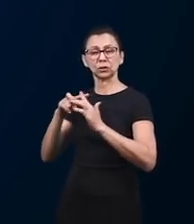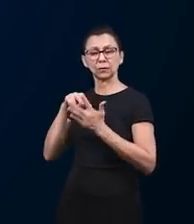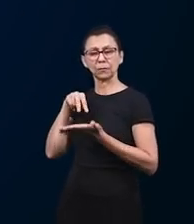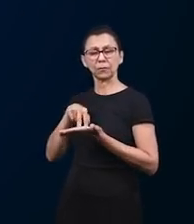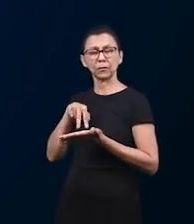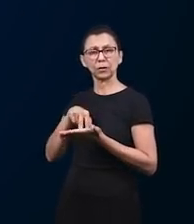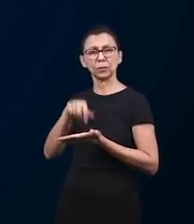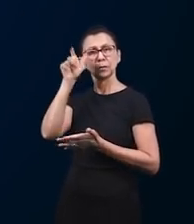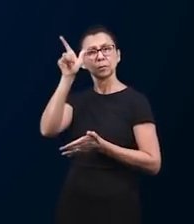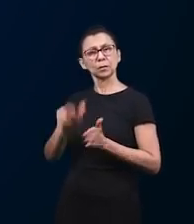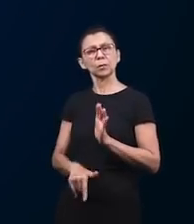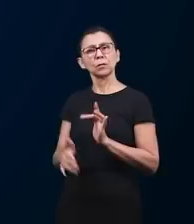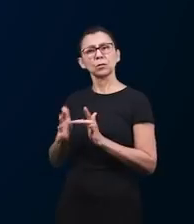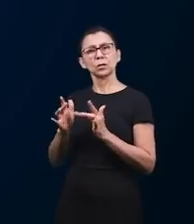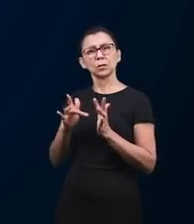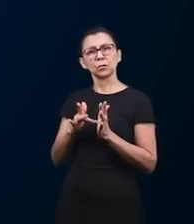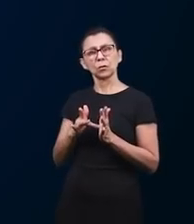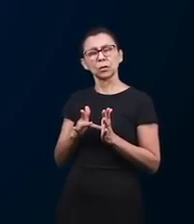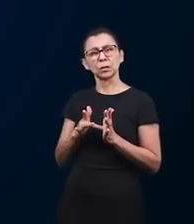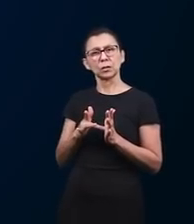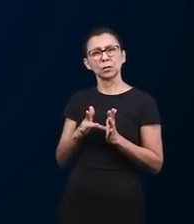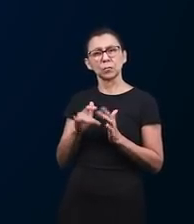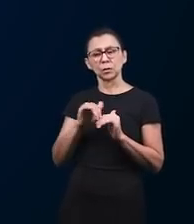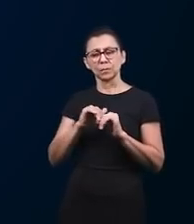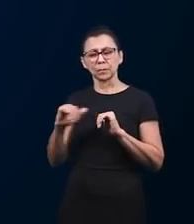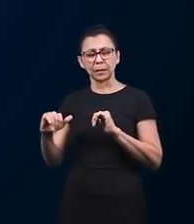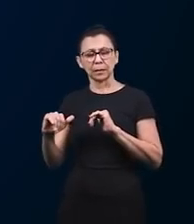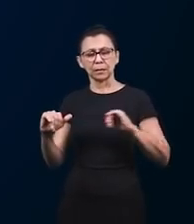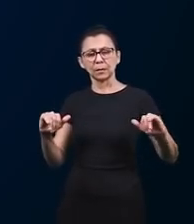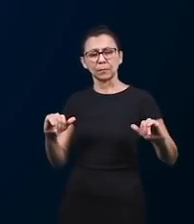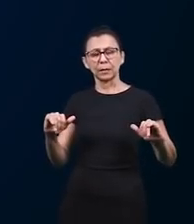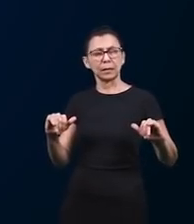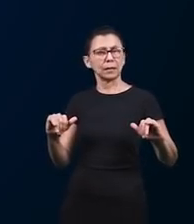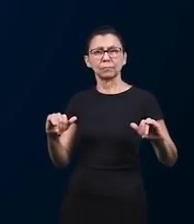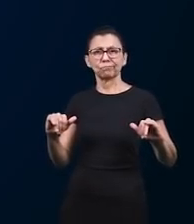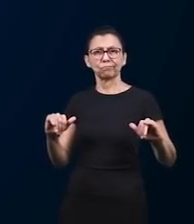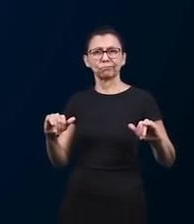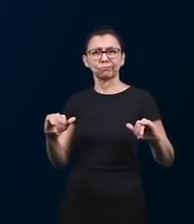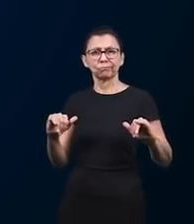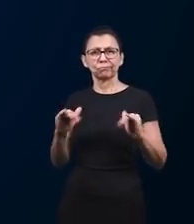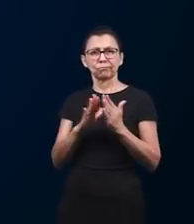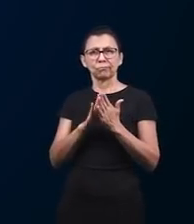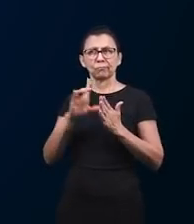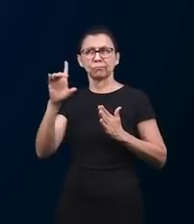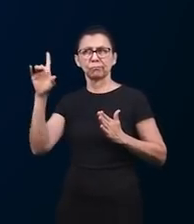como isolarmos a palavra. Se tirarmos o sangue da palavra, é